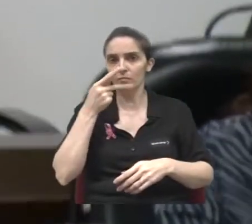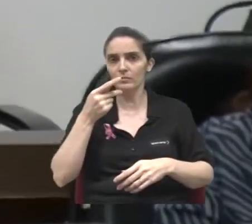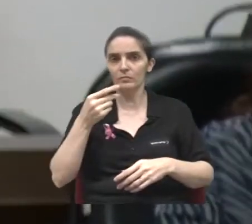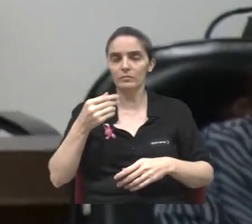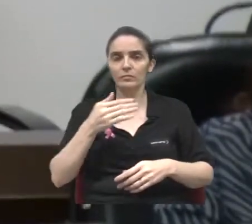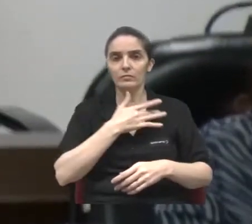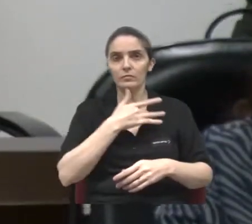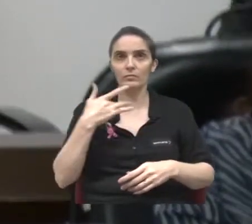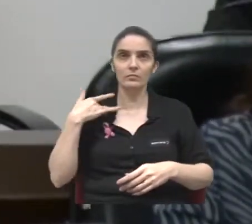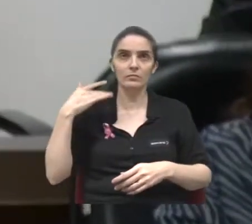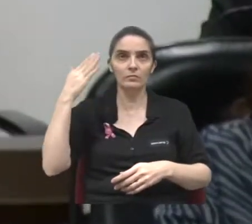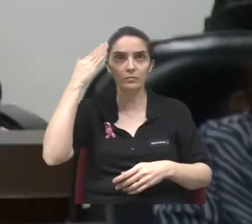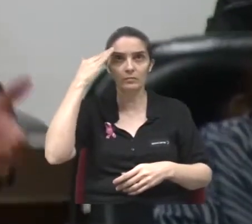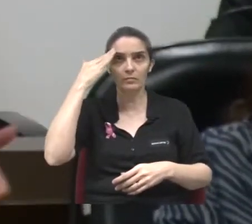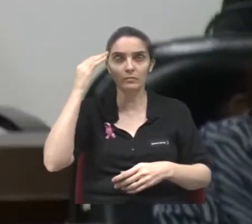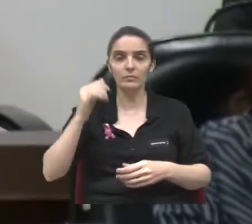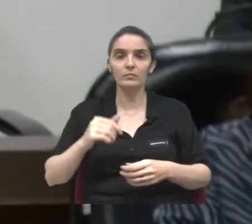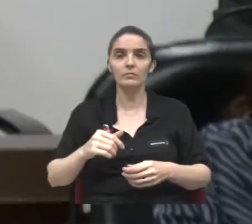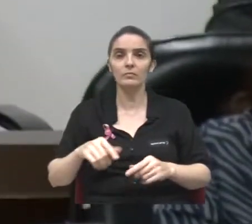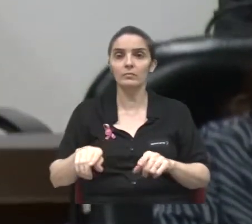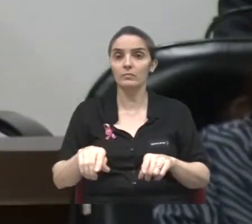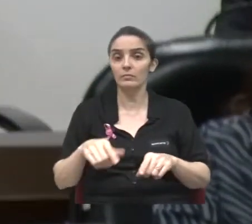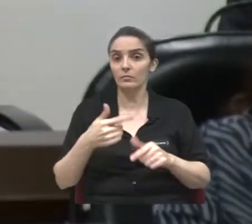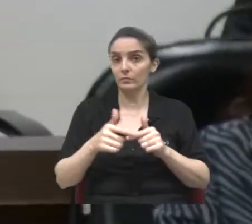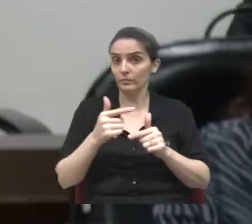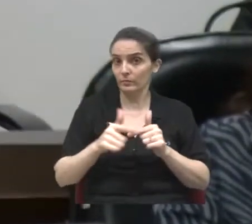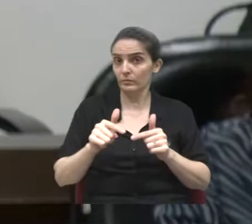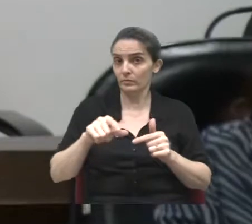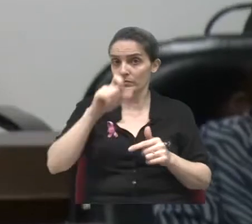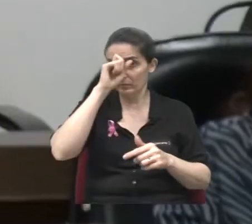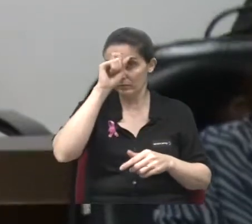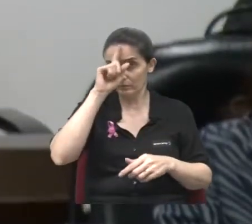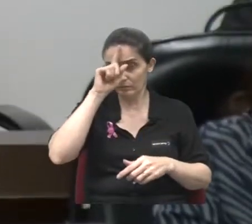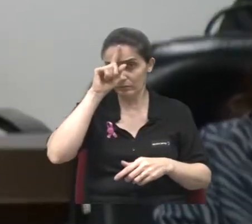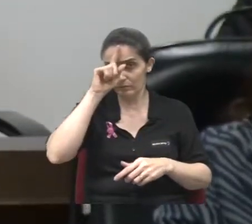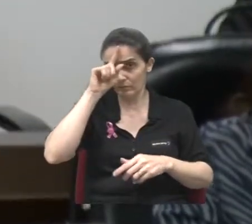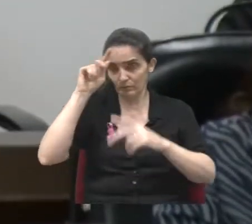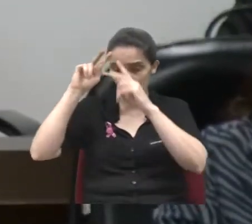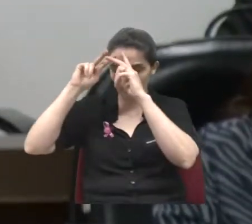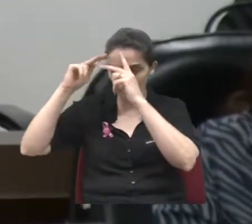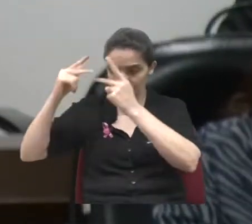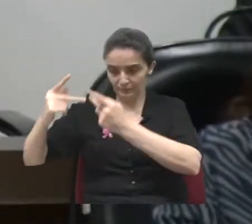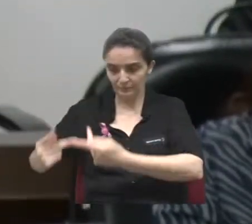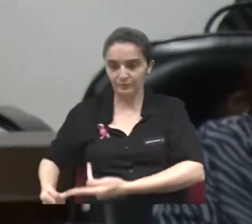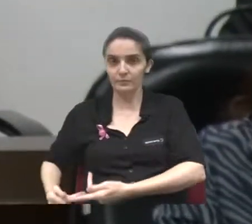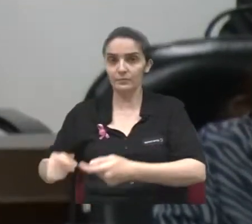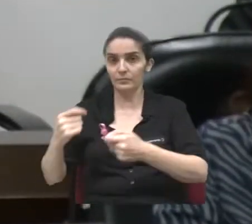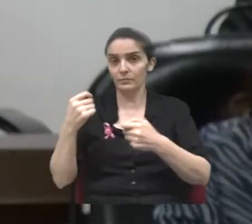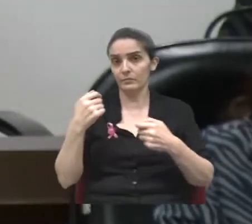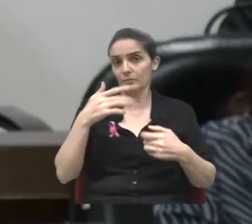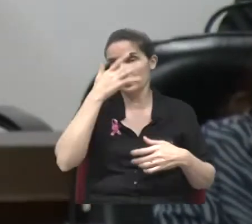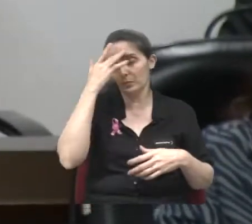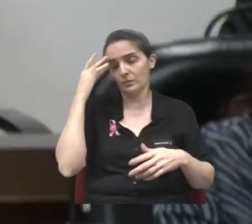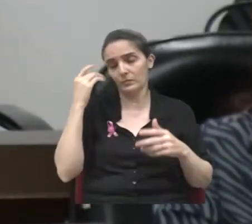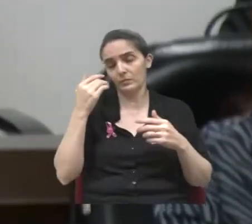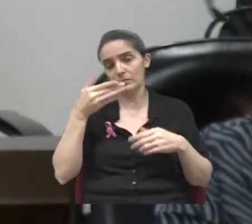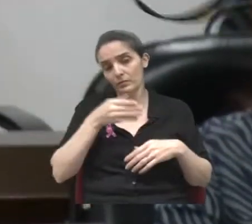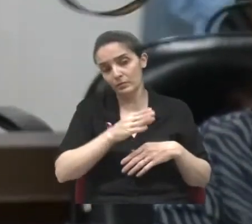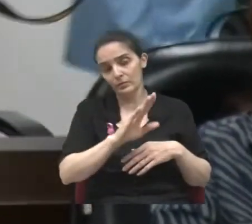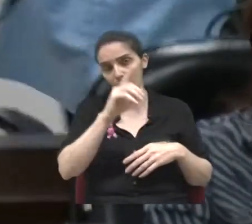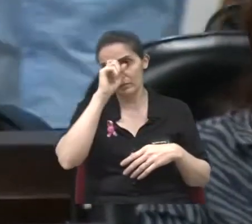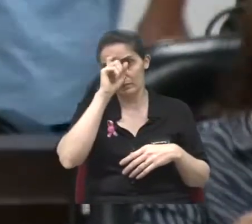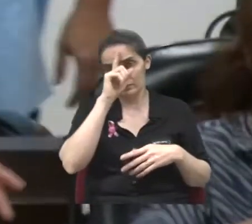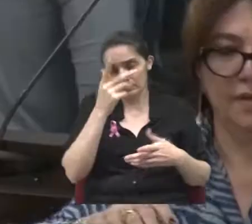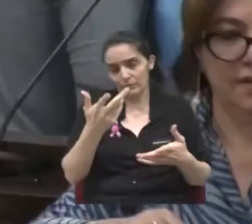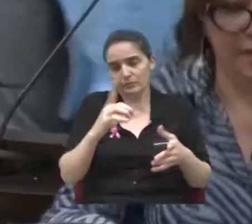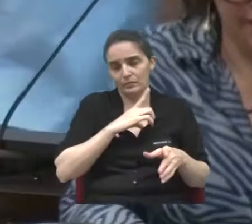da humanitária em fazer um atendimento adequado para as pessoas que procuram o hospital para poder fazer esse atendimento.